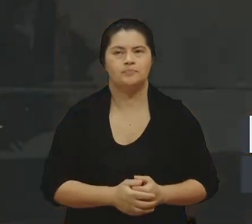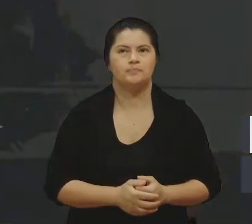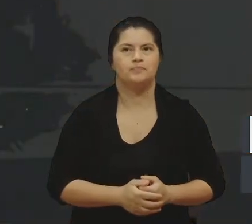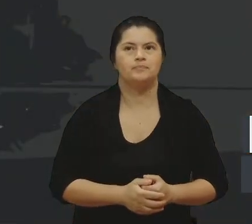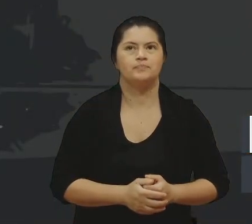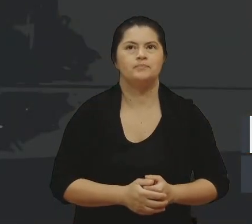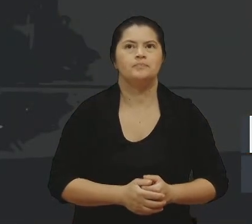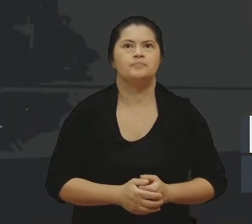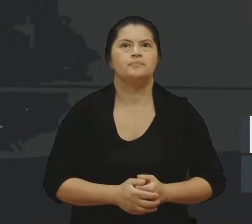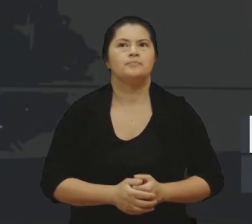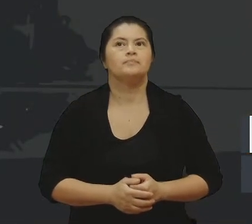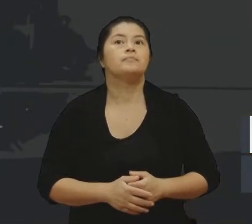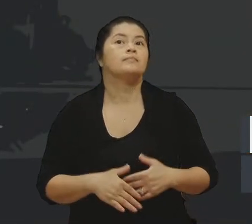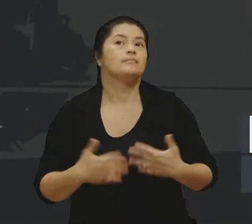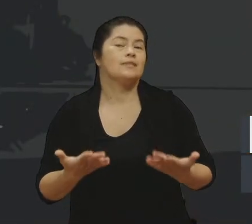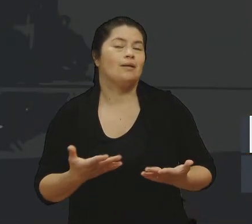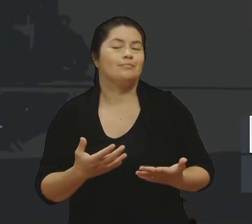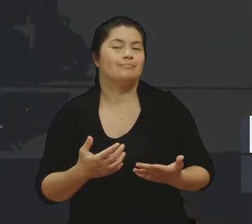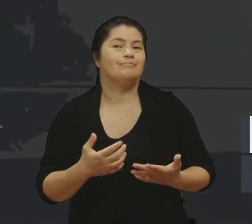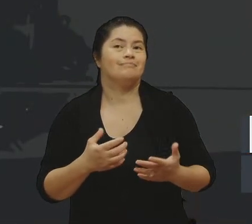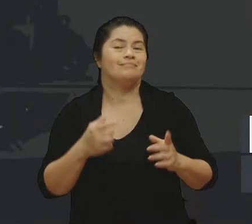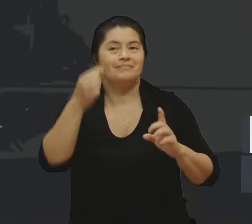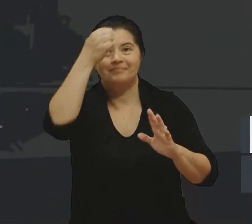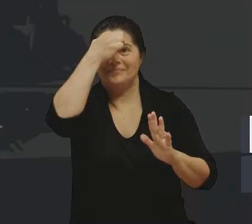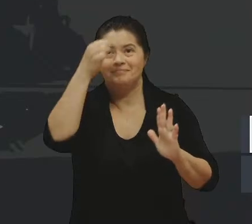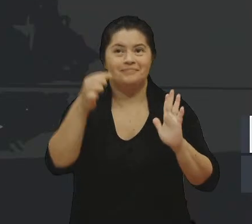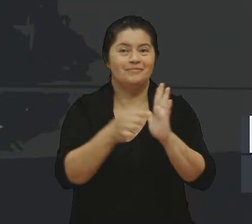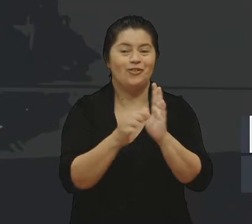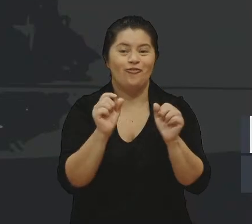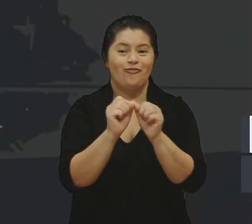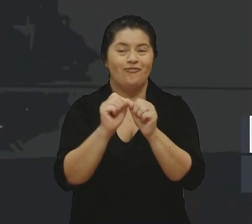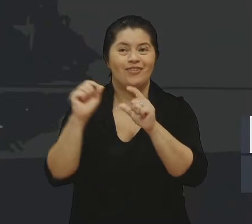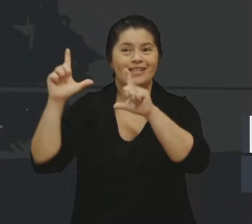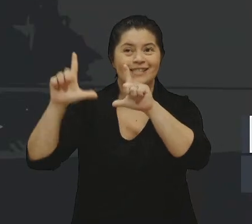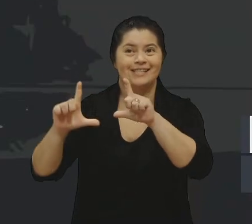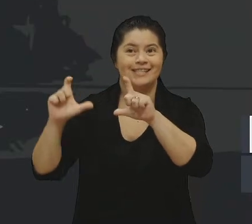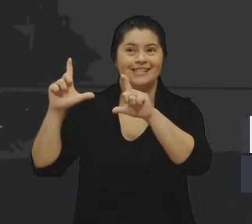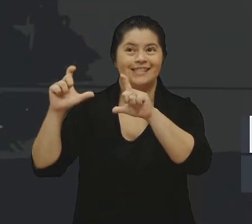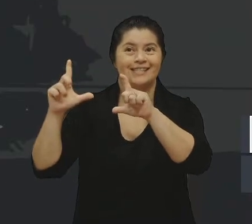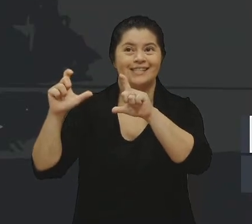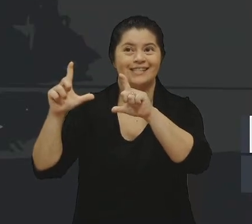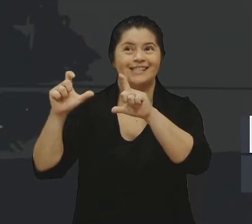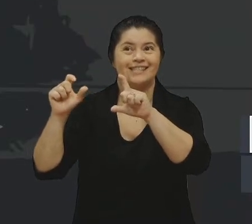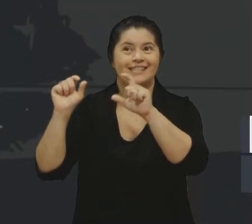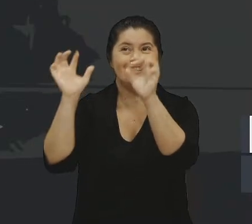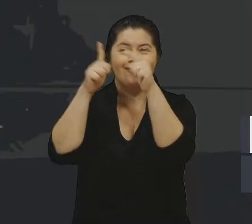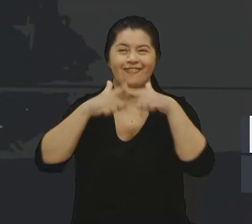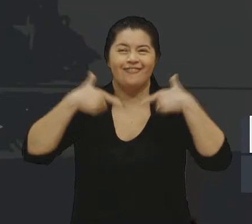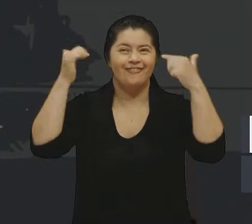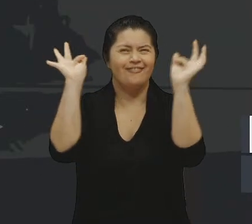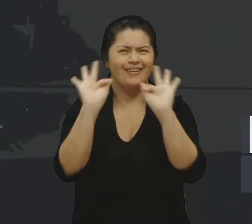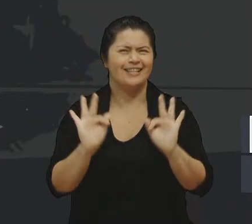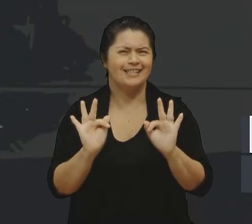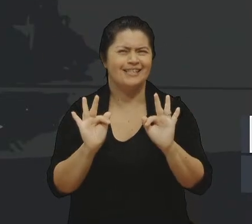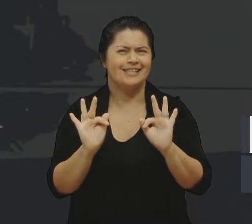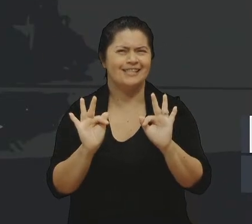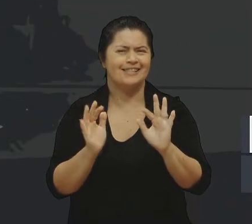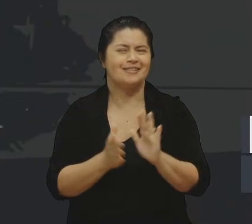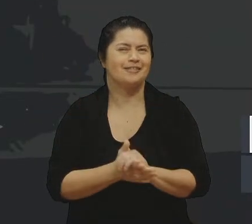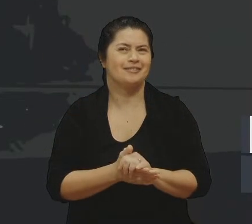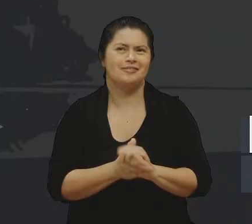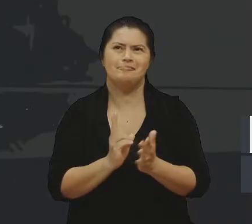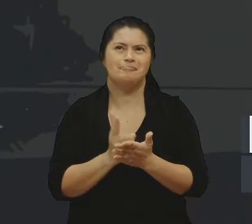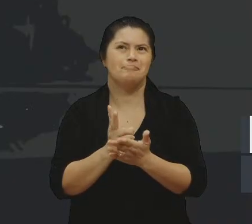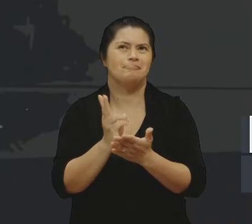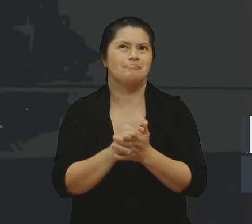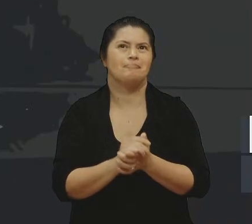Esse aí era o comentário que eu falei, que a IA me fez sorrindo em todas, né? Mesmo naquela mais velhinho ali. Eu não era tão assim, tá? E eu nunca usei boné,